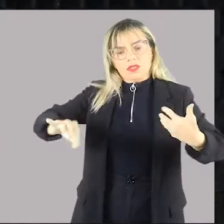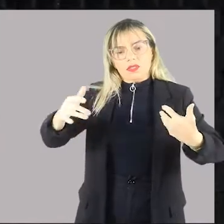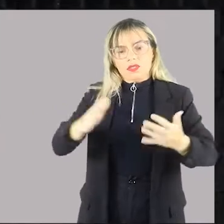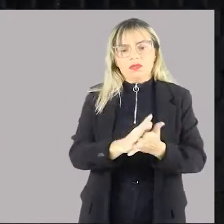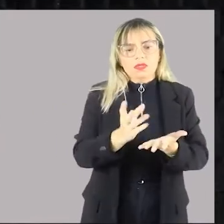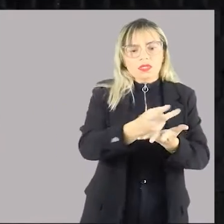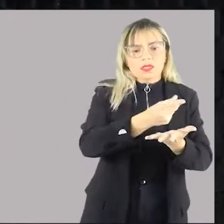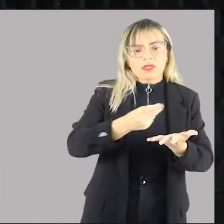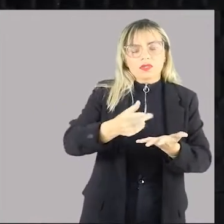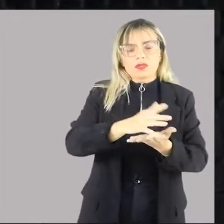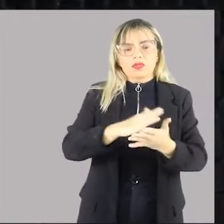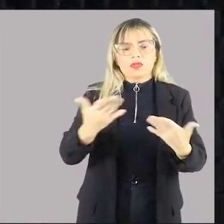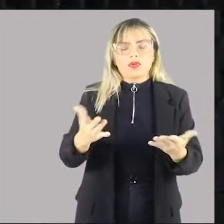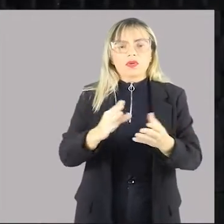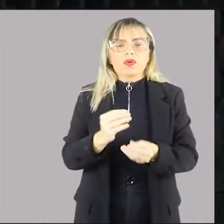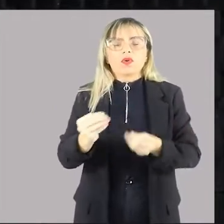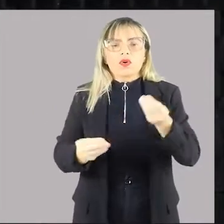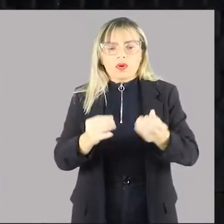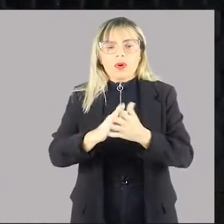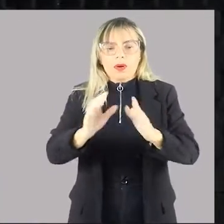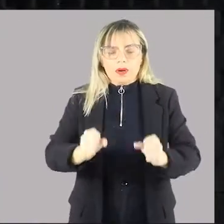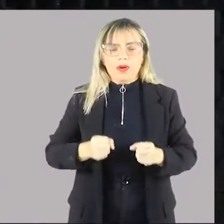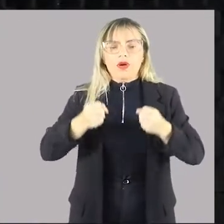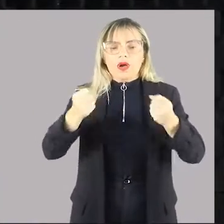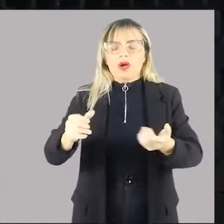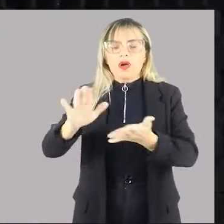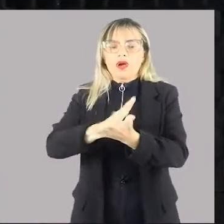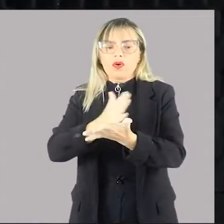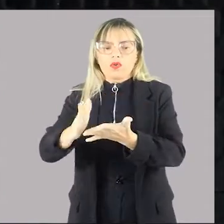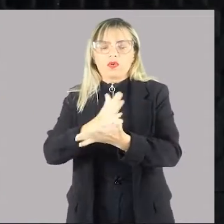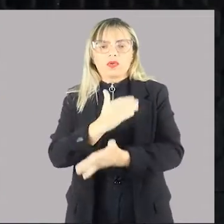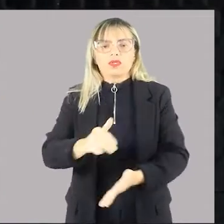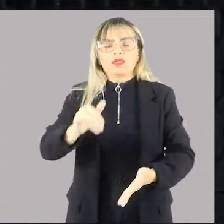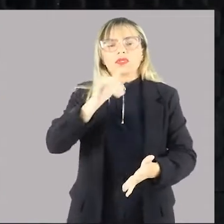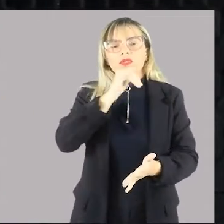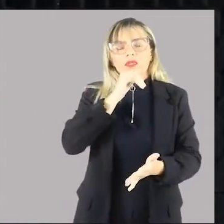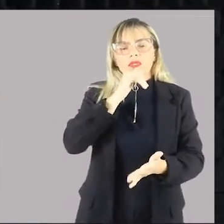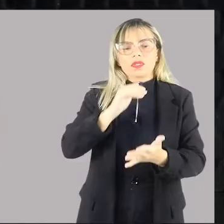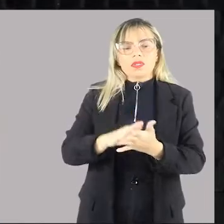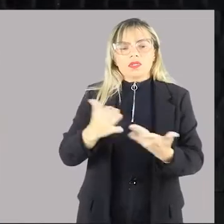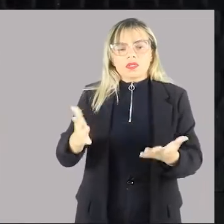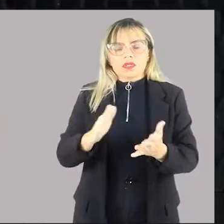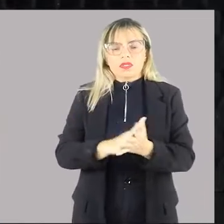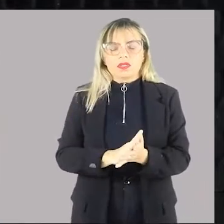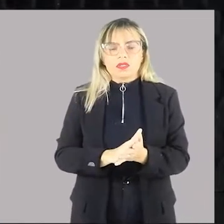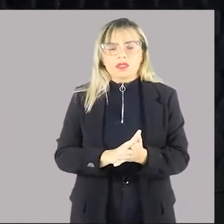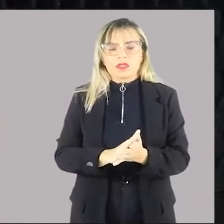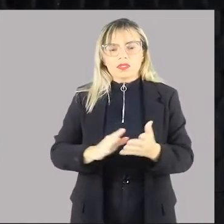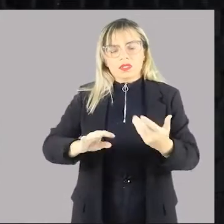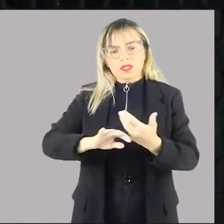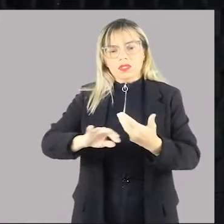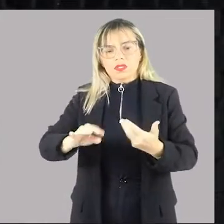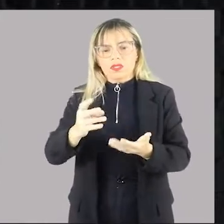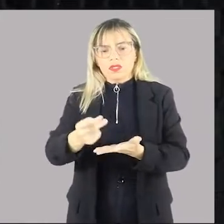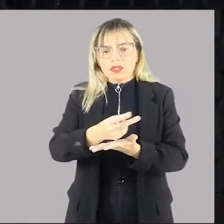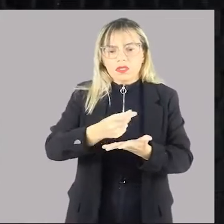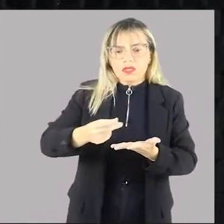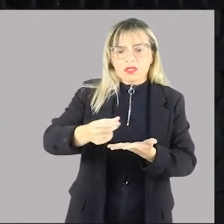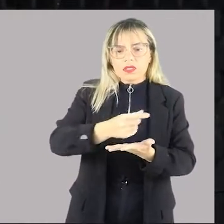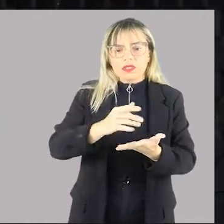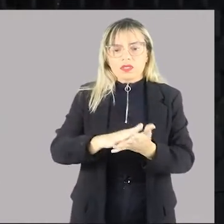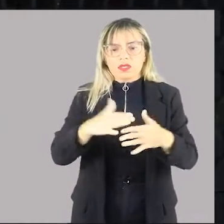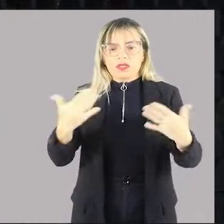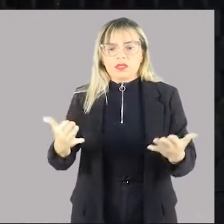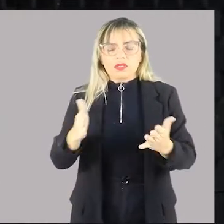renda. A qualidade de vida pode, em alguns casos, independer da renda. Ó, em geral, a qualidade de vida